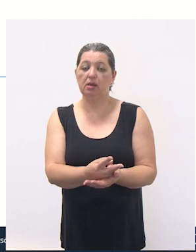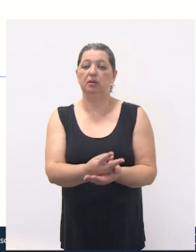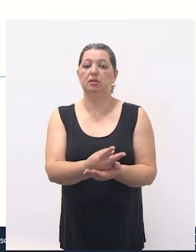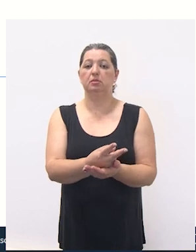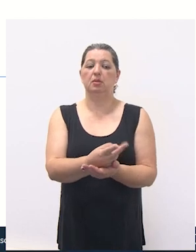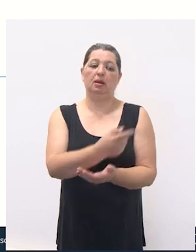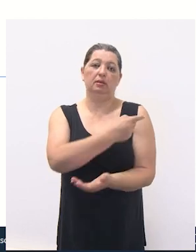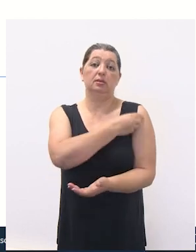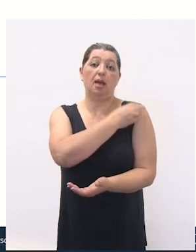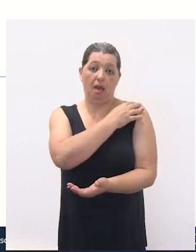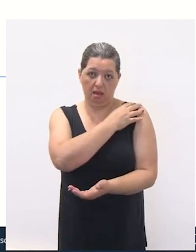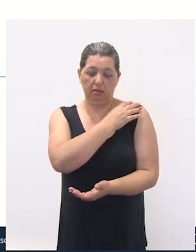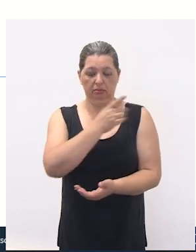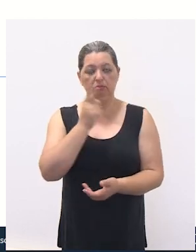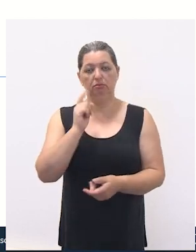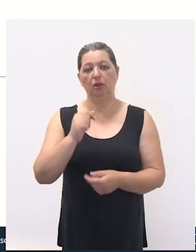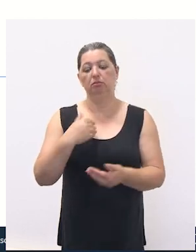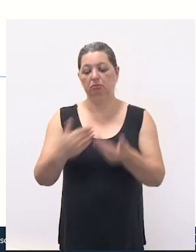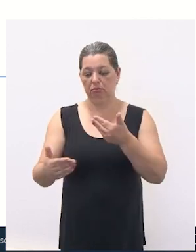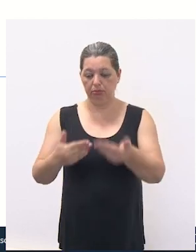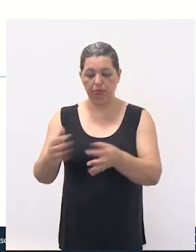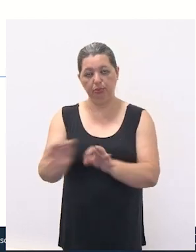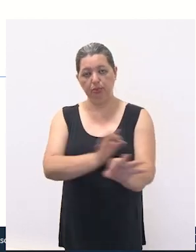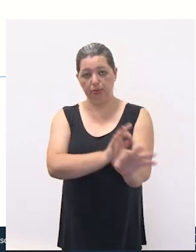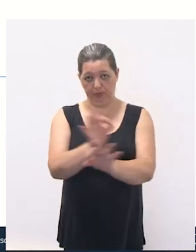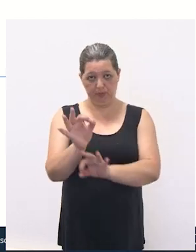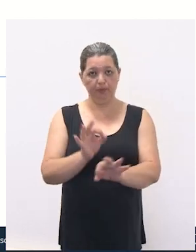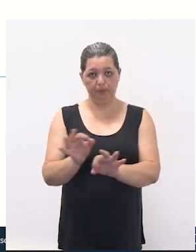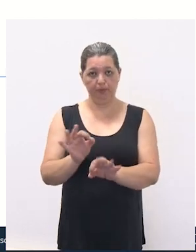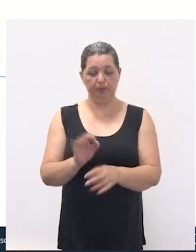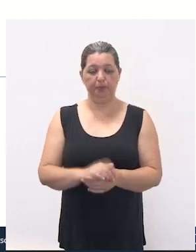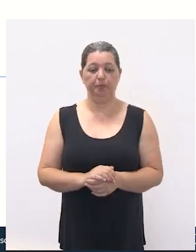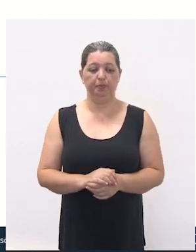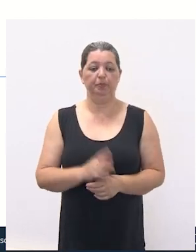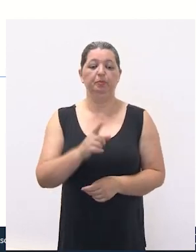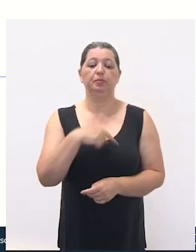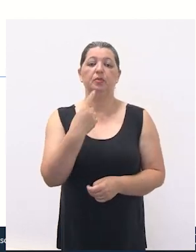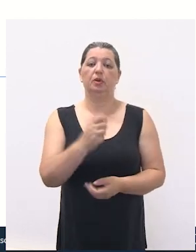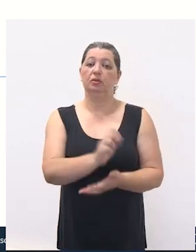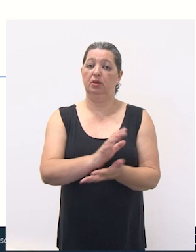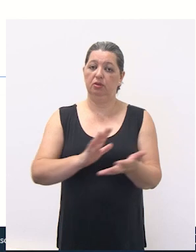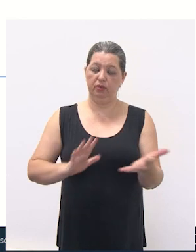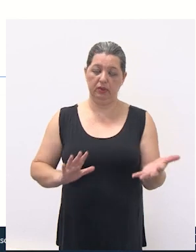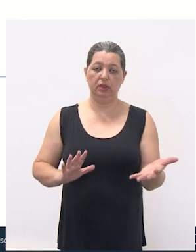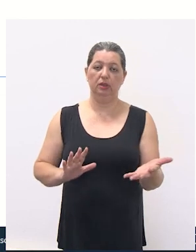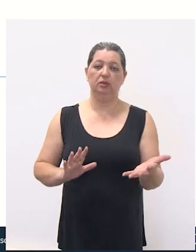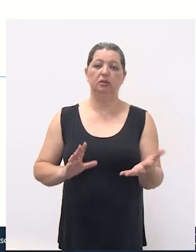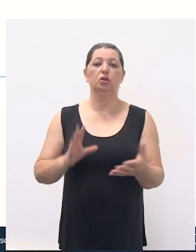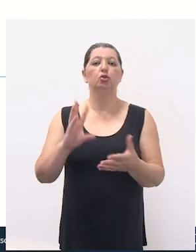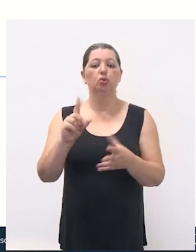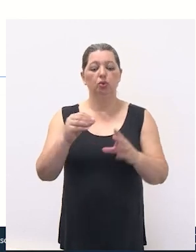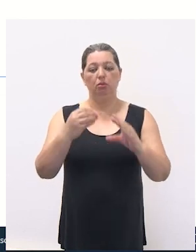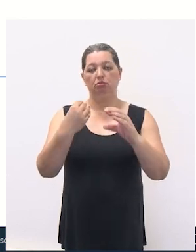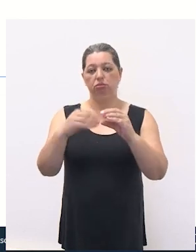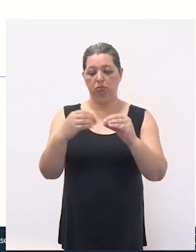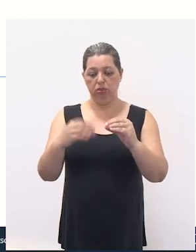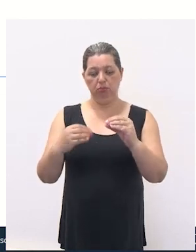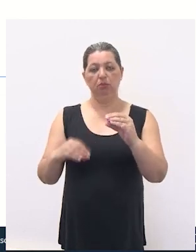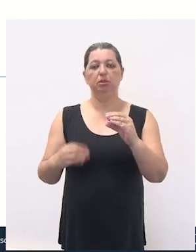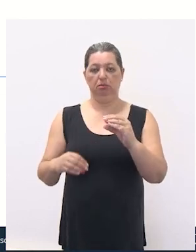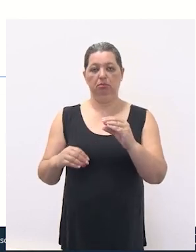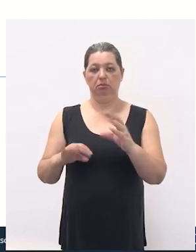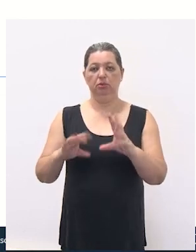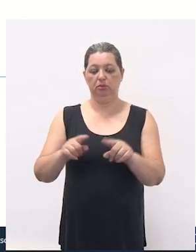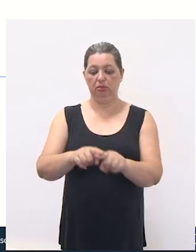diferentes para conversar com eles e organizar as nossas atividades, as nossas postagens, as nossas ações dentro